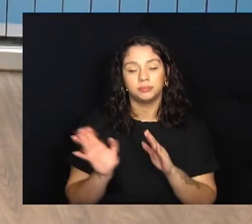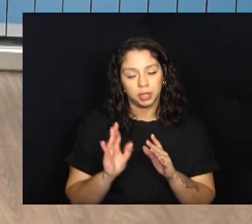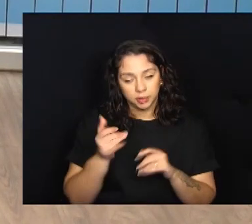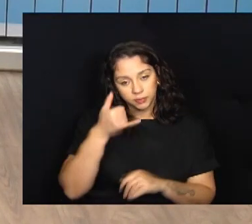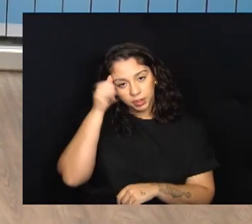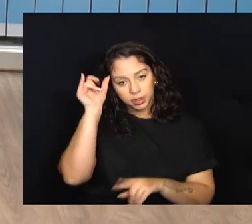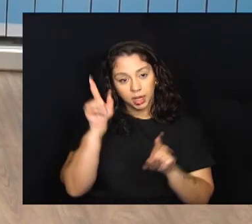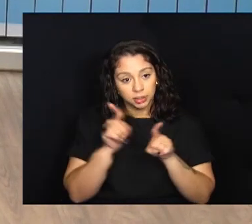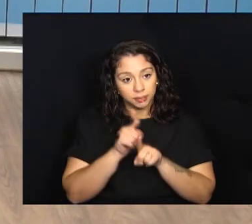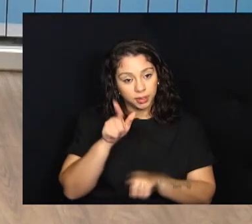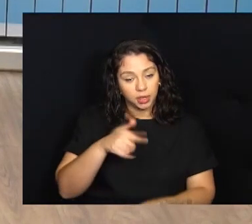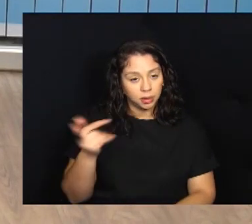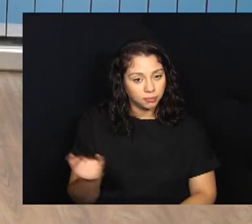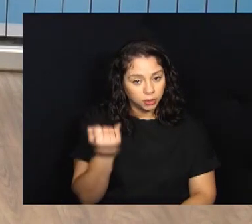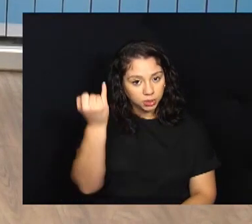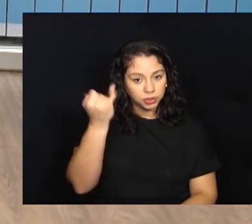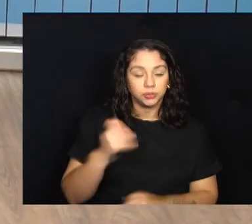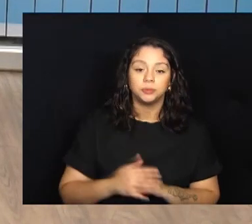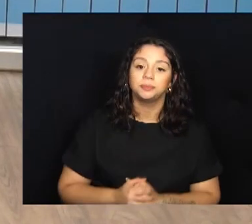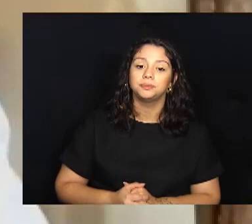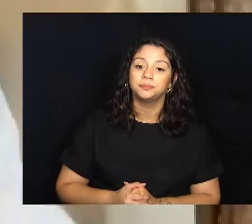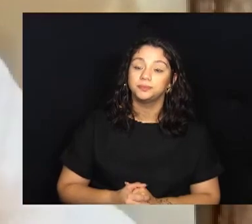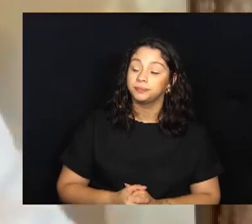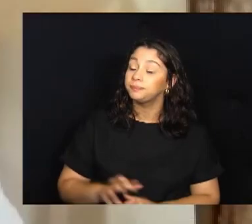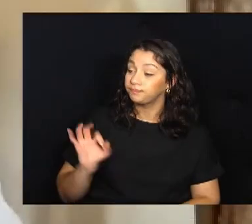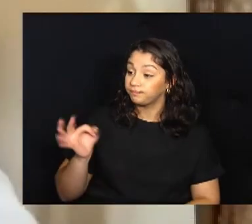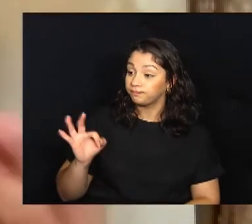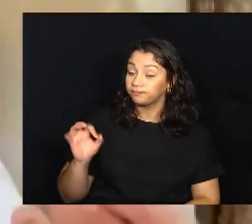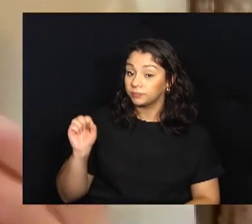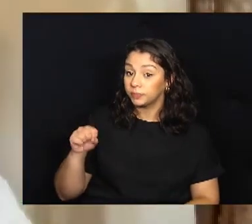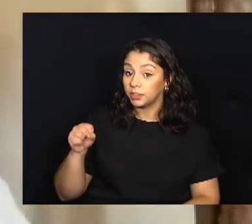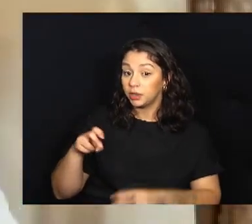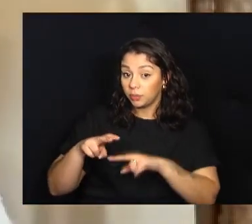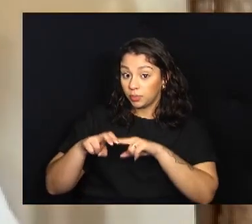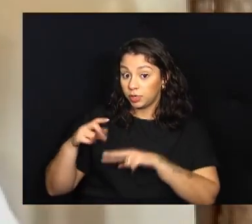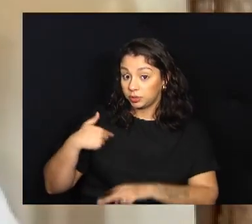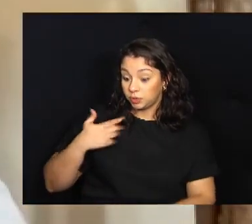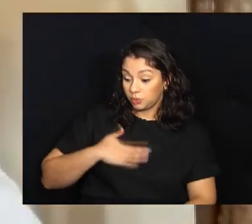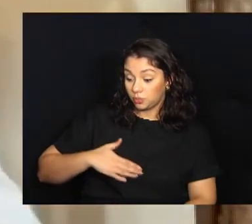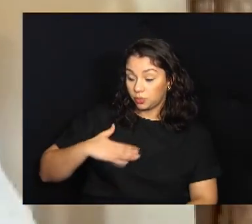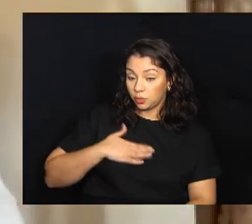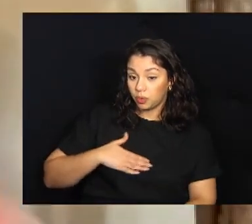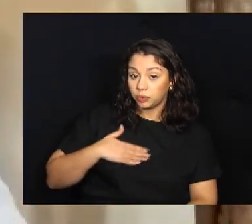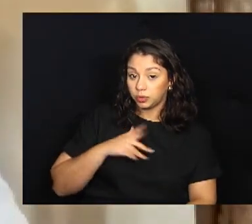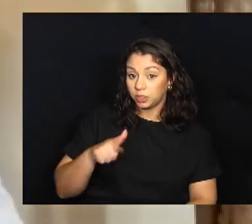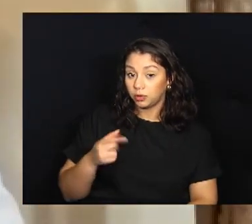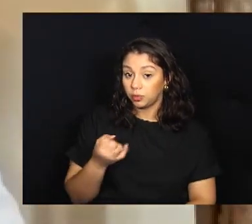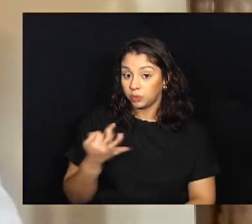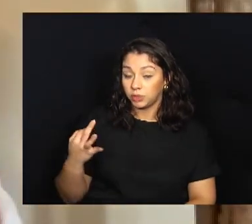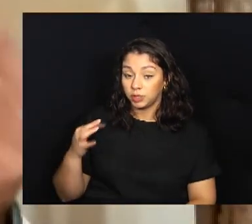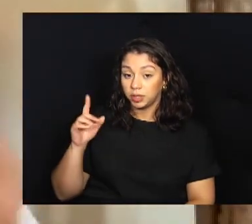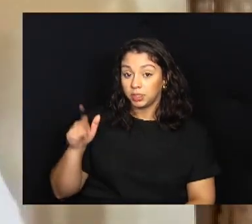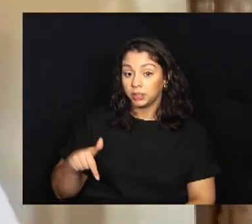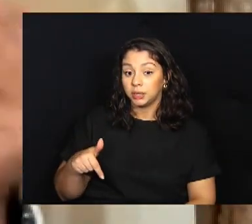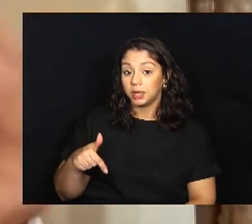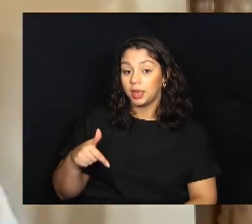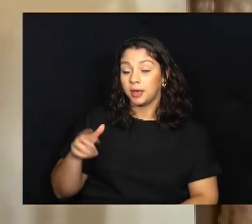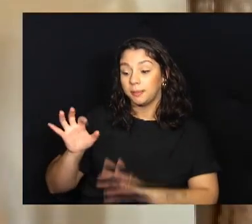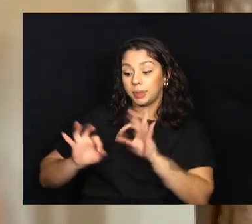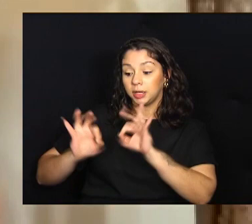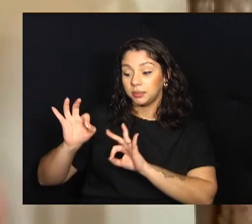importante reforçar. Com certeza, por isso que eu gosto de usar o percentual, porque ao desenhar o planejamento você